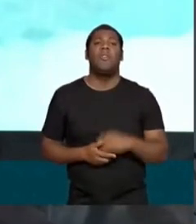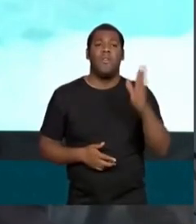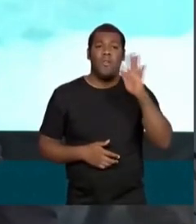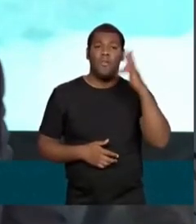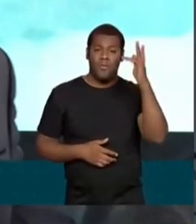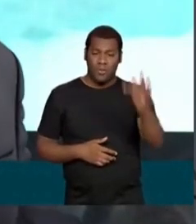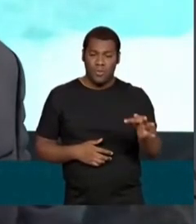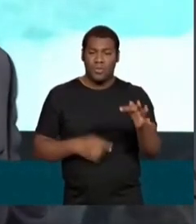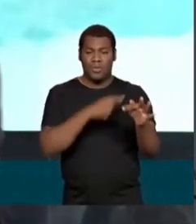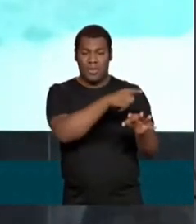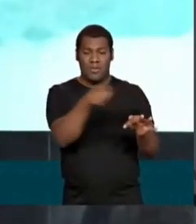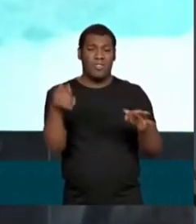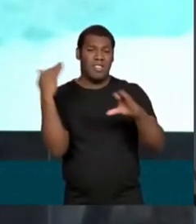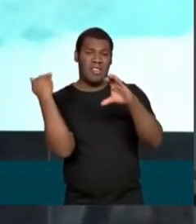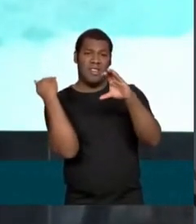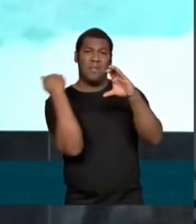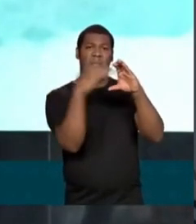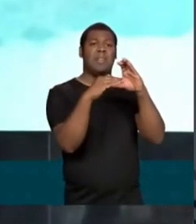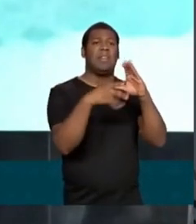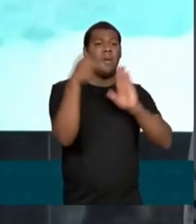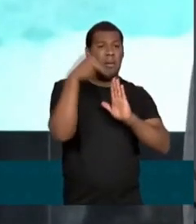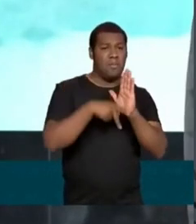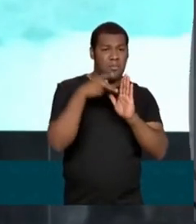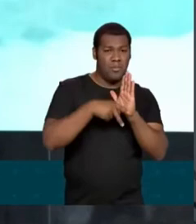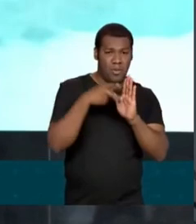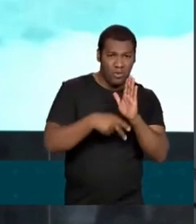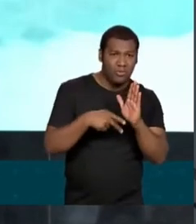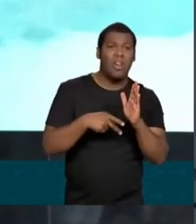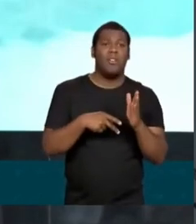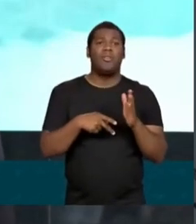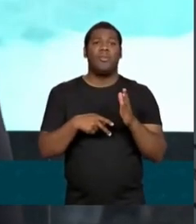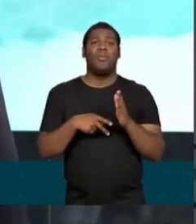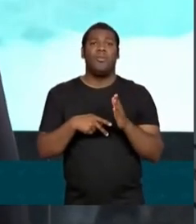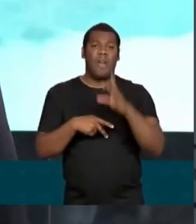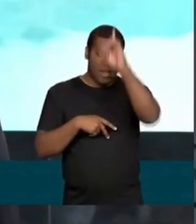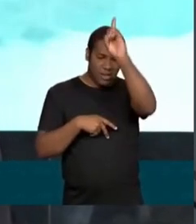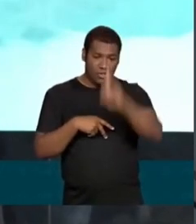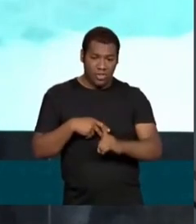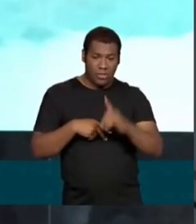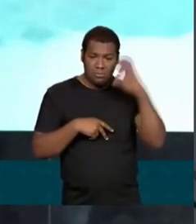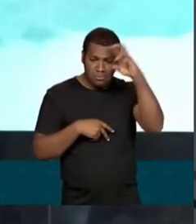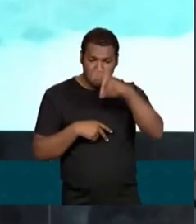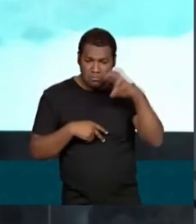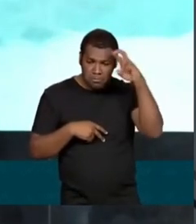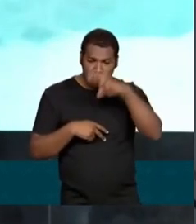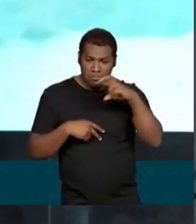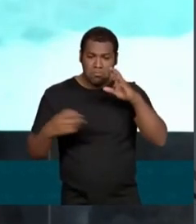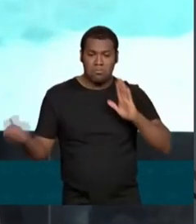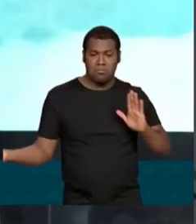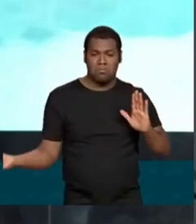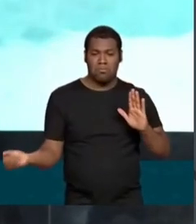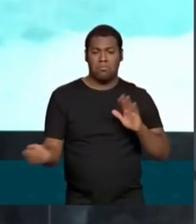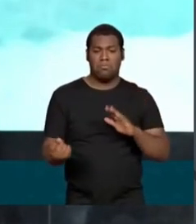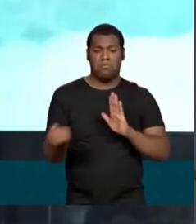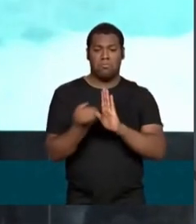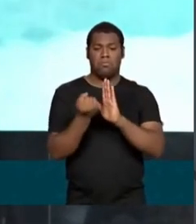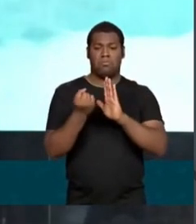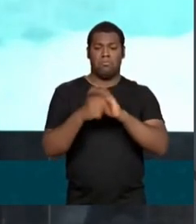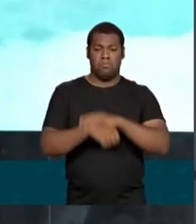o o projeto do acabamento fiscal porque foi apresentado diretrizes e tal o texto mesmo do artigo 1 2 3 porque